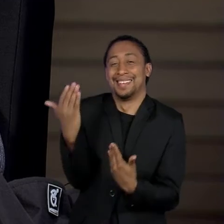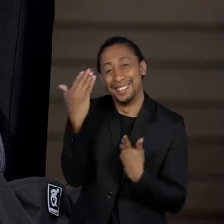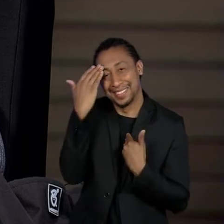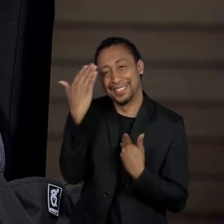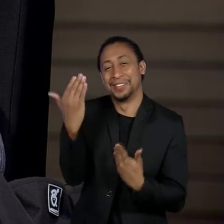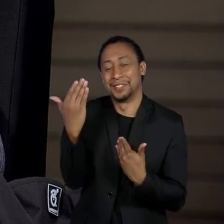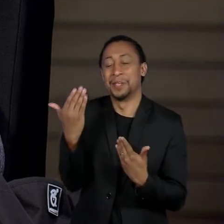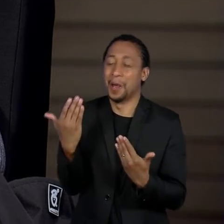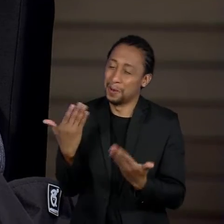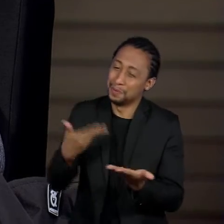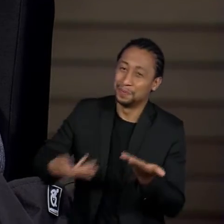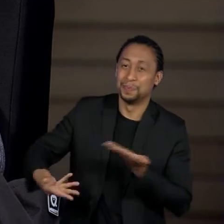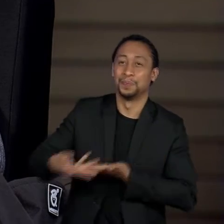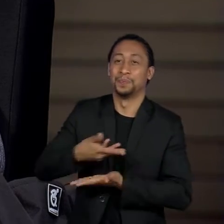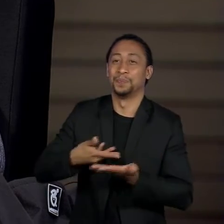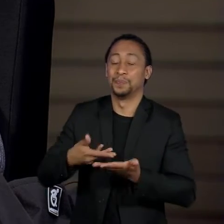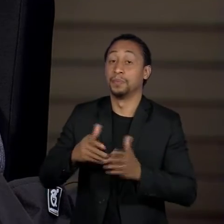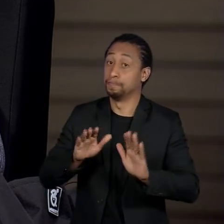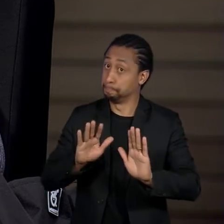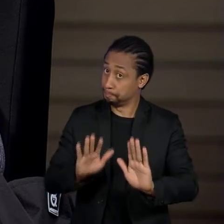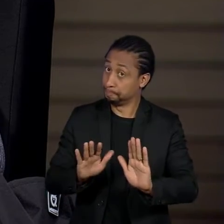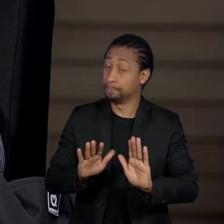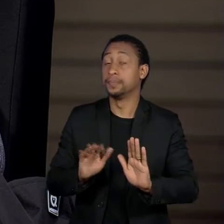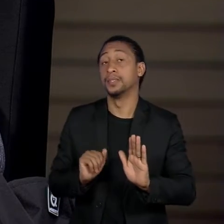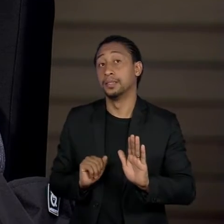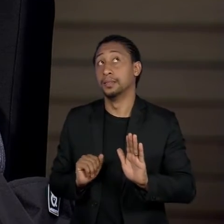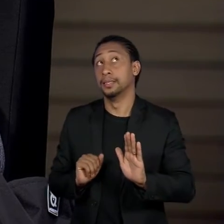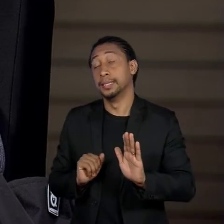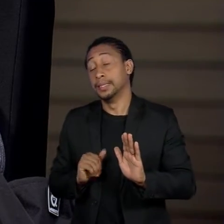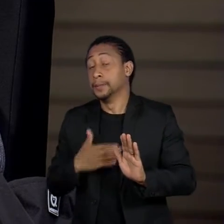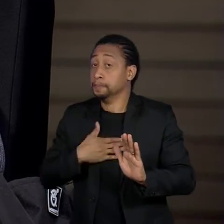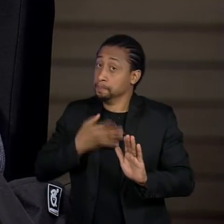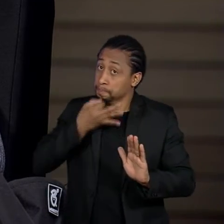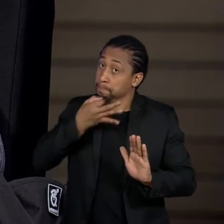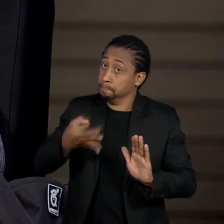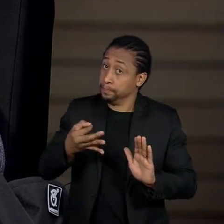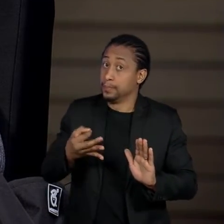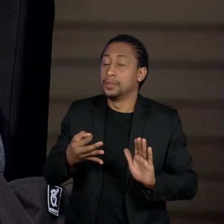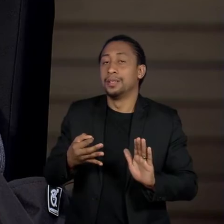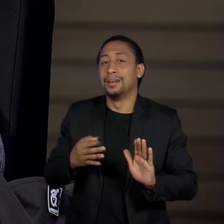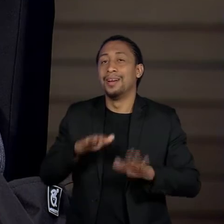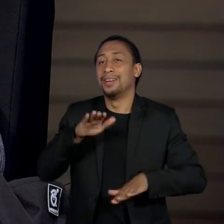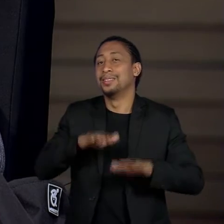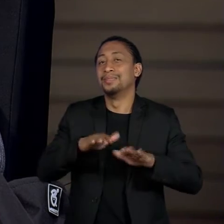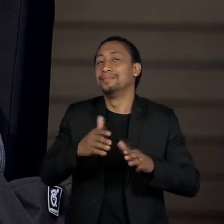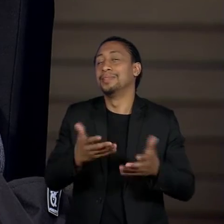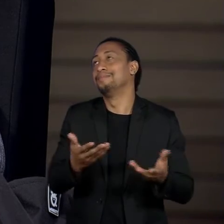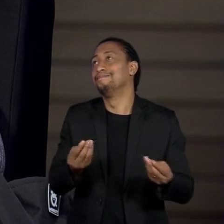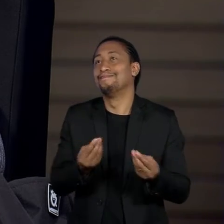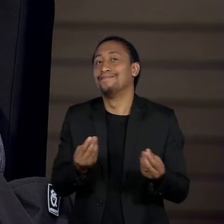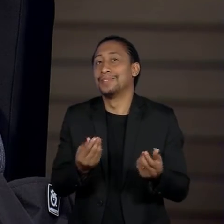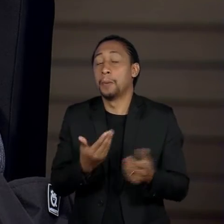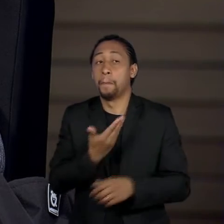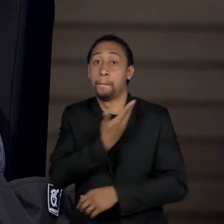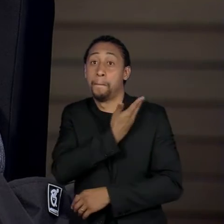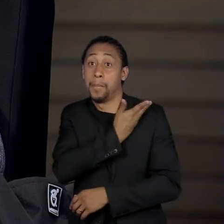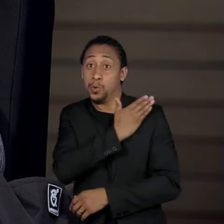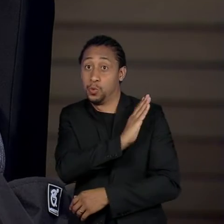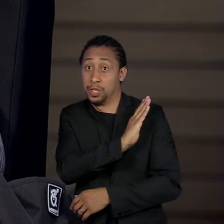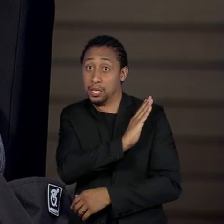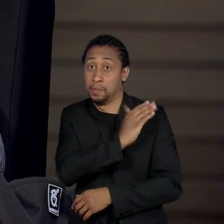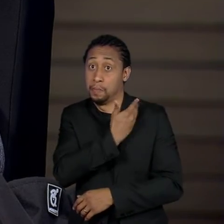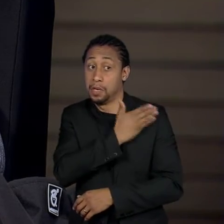pessoas. Mas eu acho que quanto mais a gente abandonar o